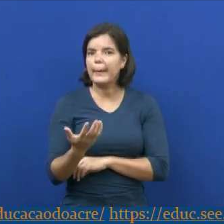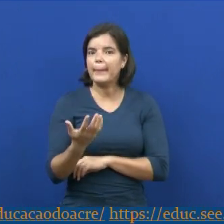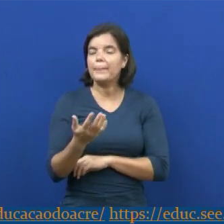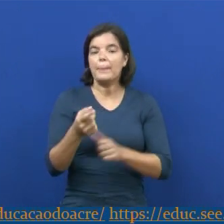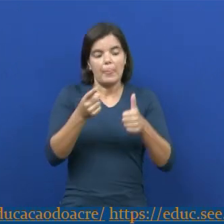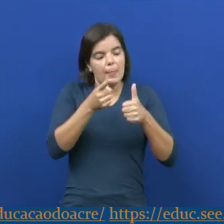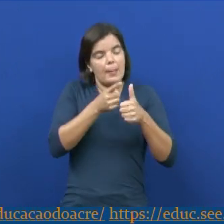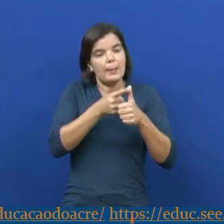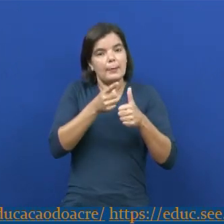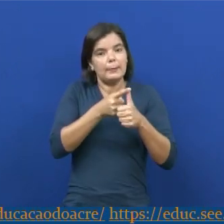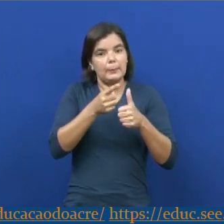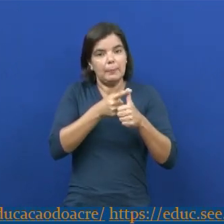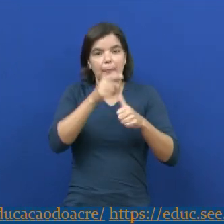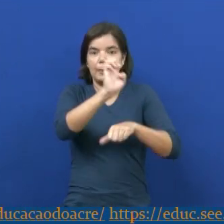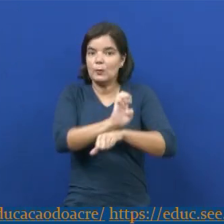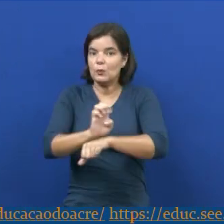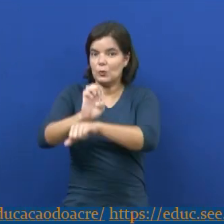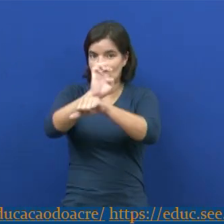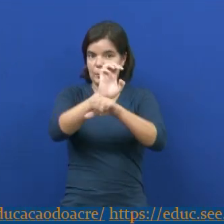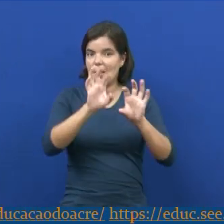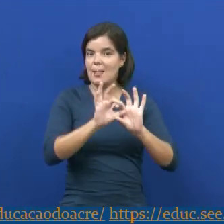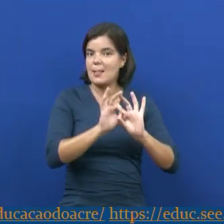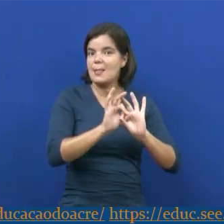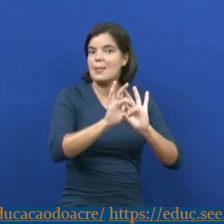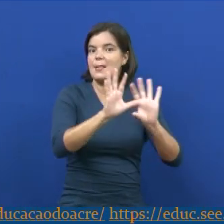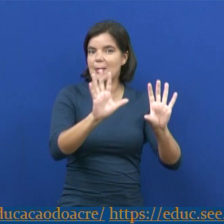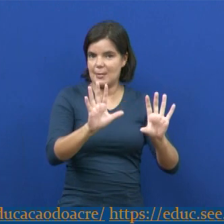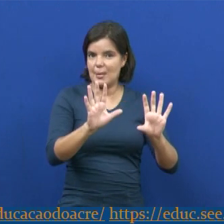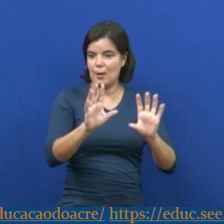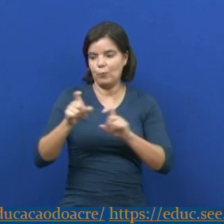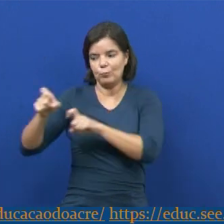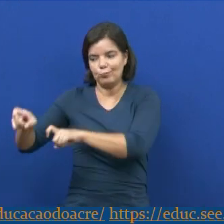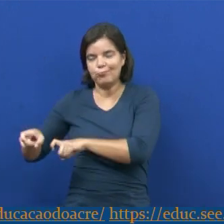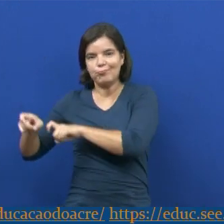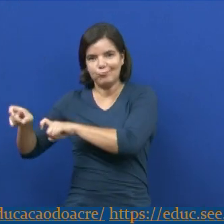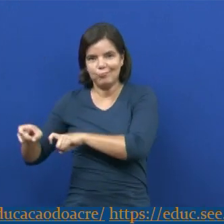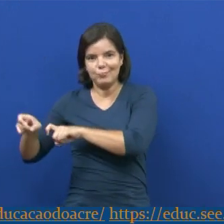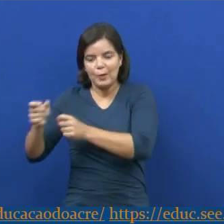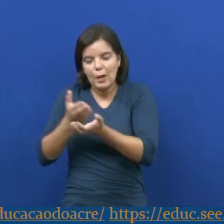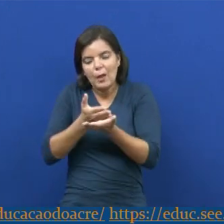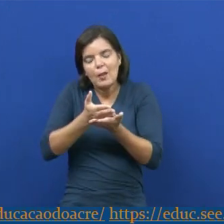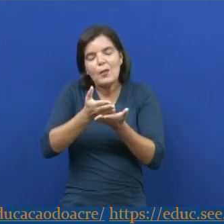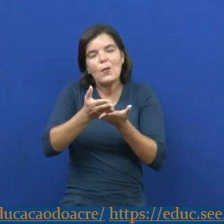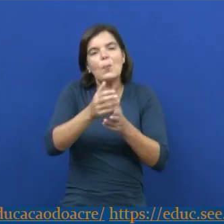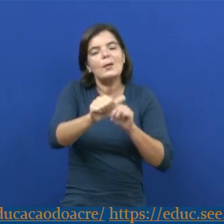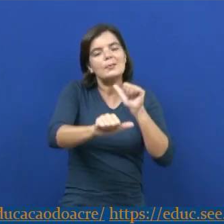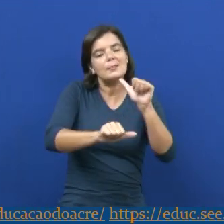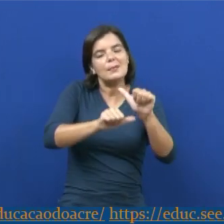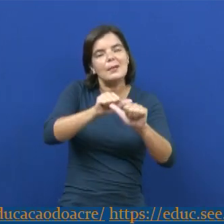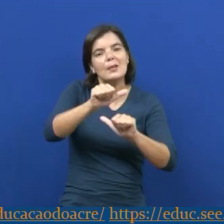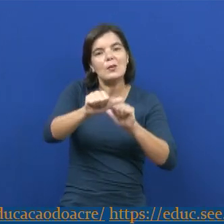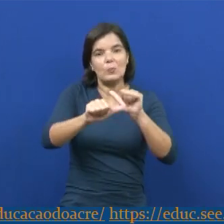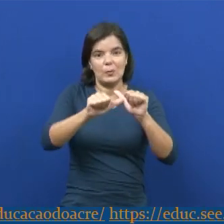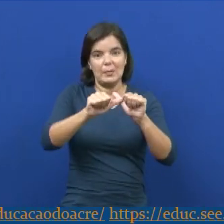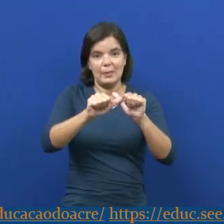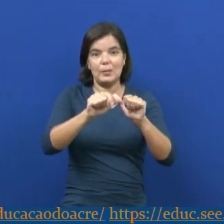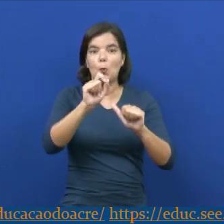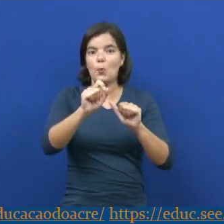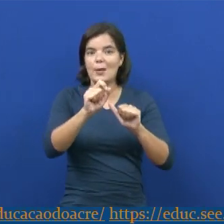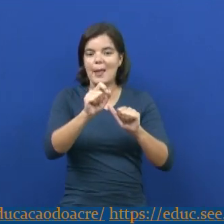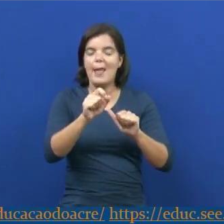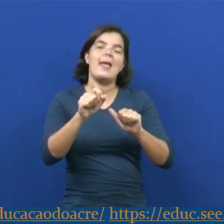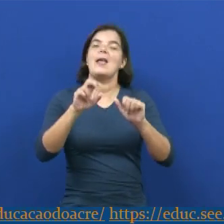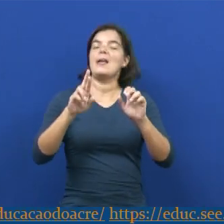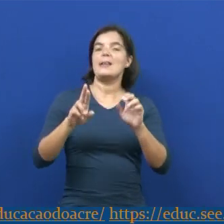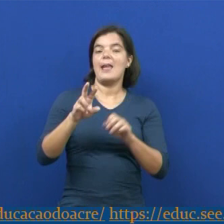quando os primeiros estados deixam de ser feudos e começam a se tornar reinos,